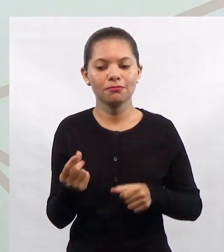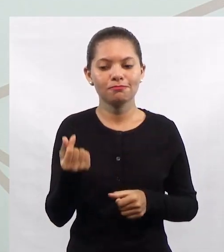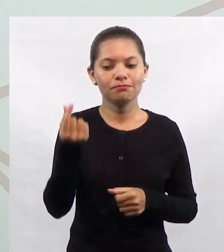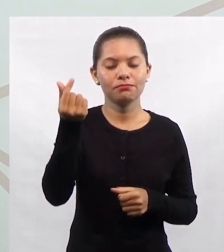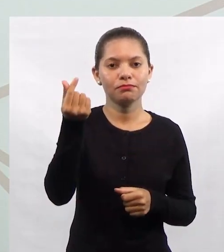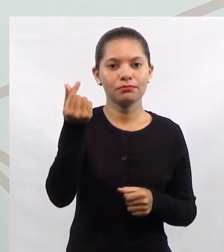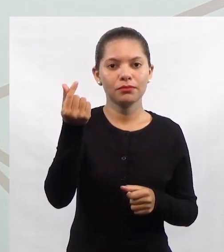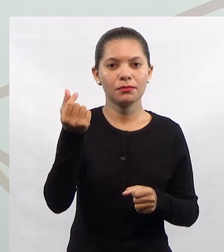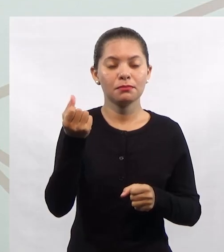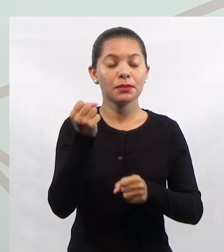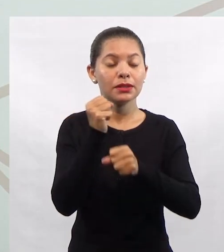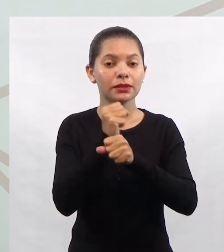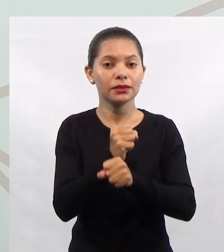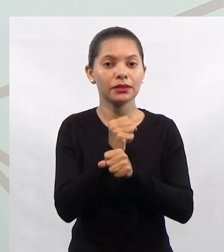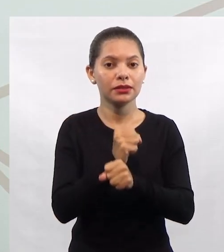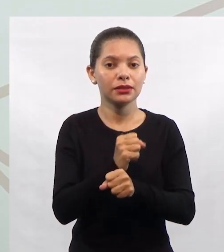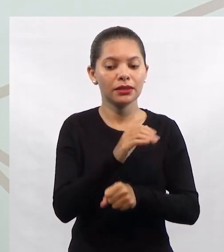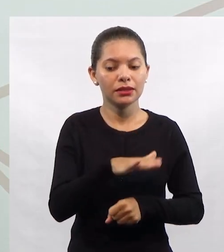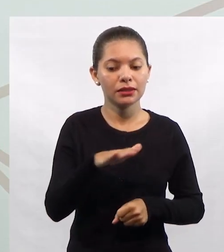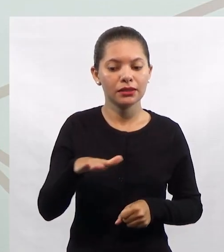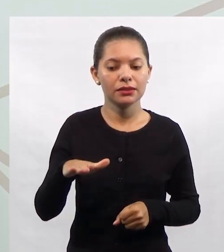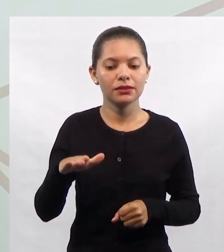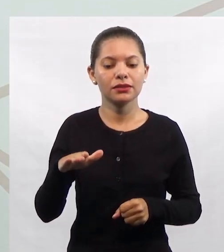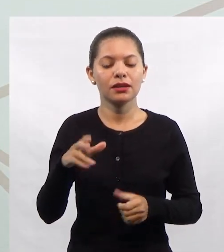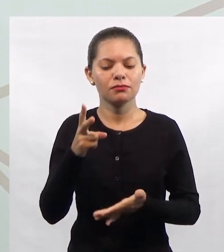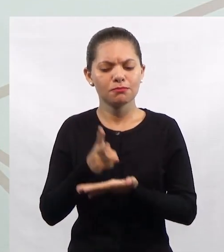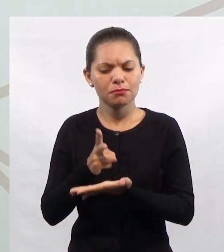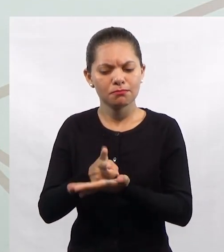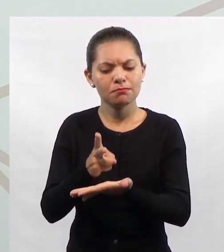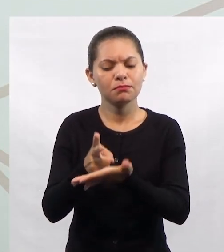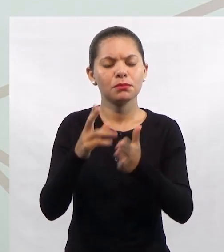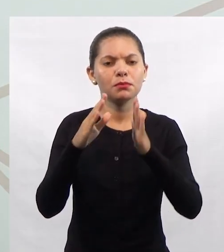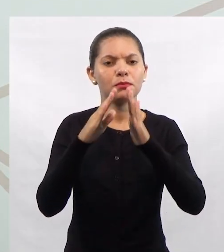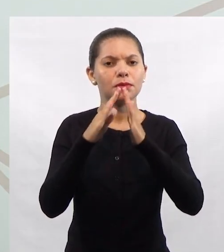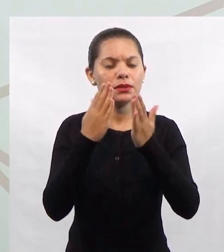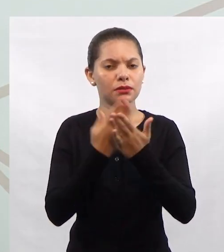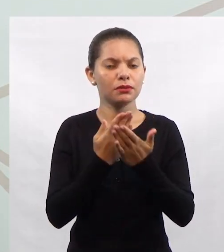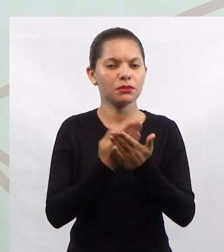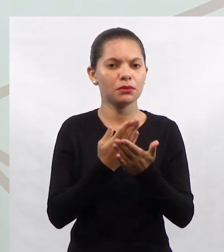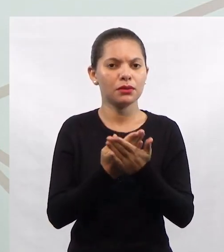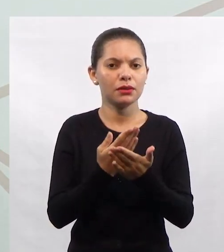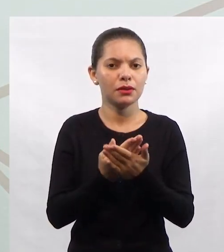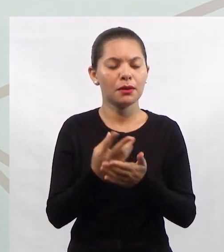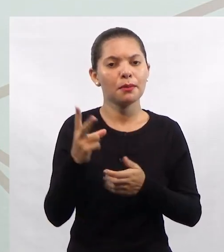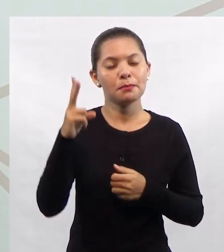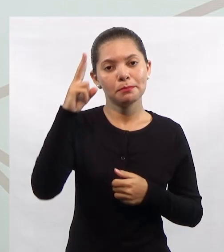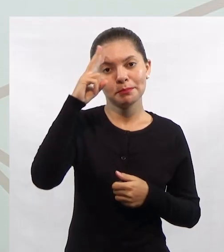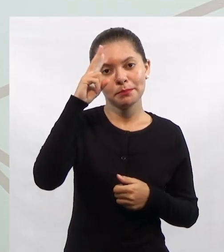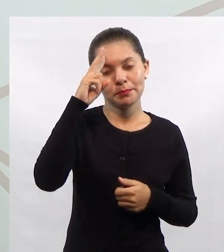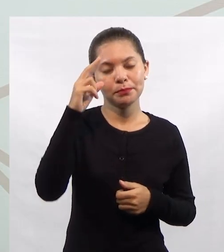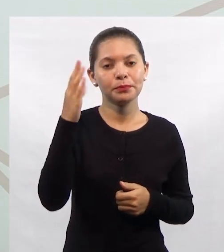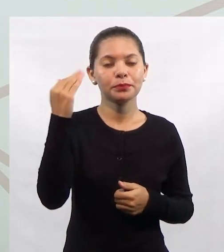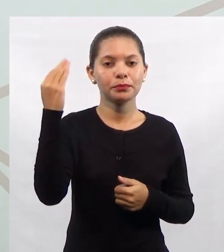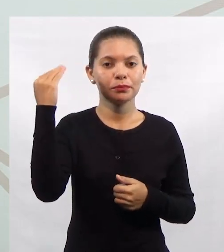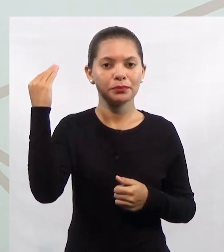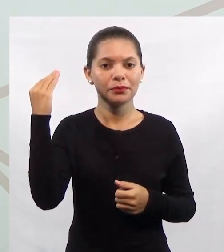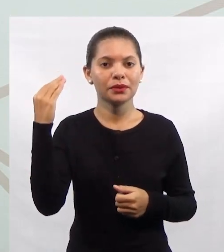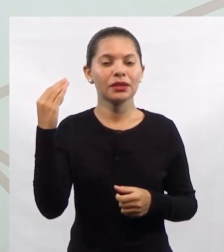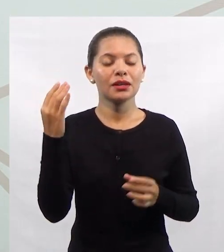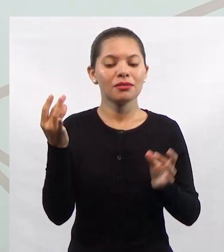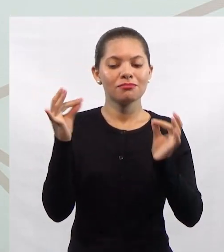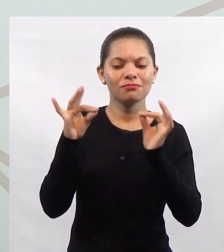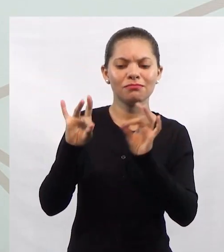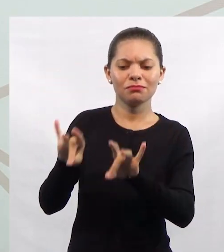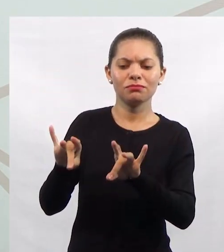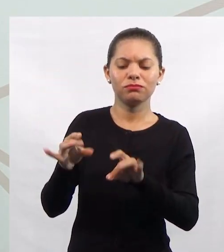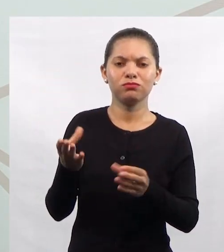para garantir que a criança fique na escola, mantenha-se na escola. mas historicamente há uma grande